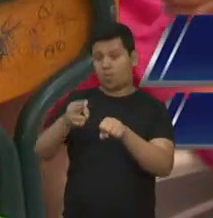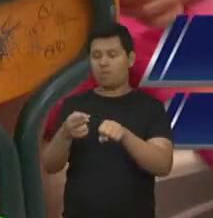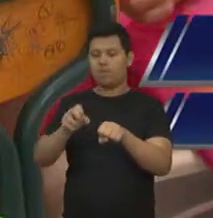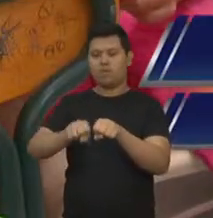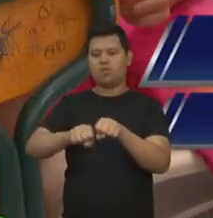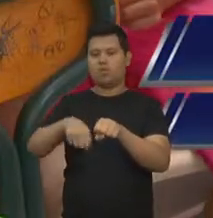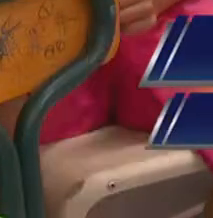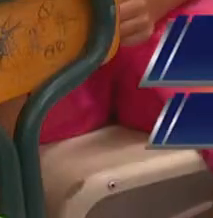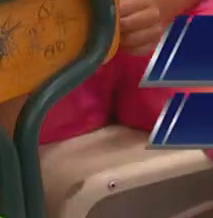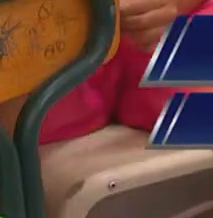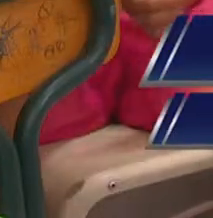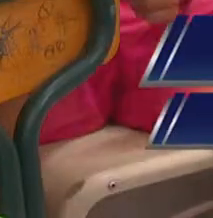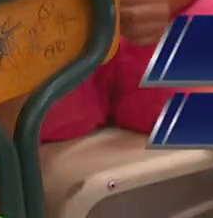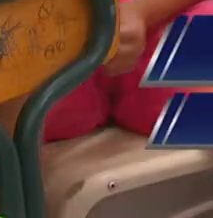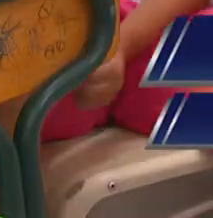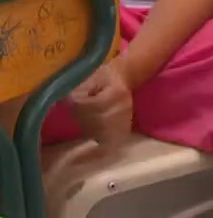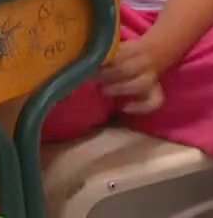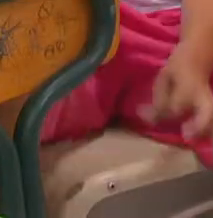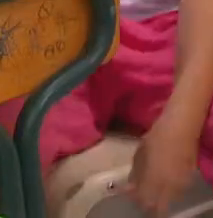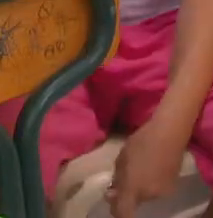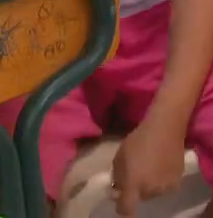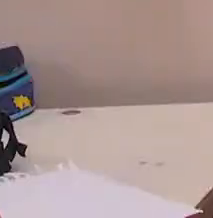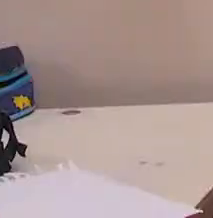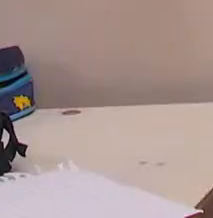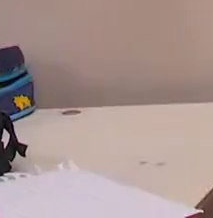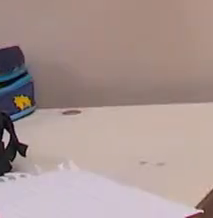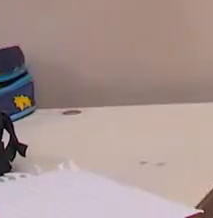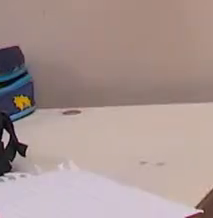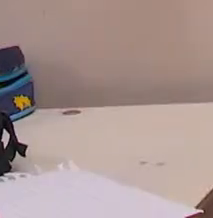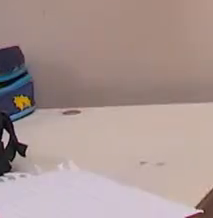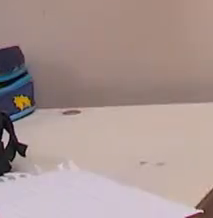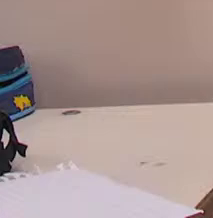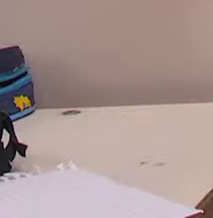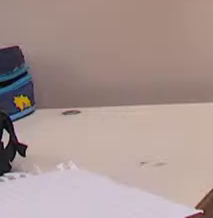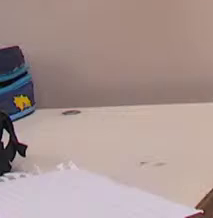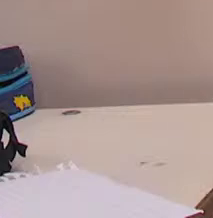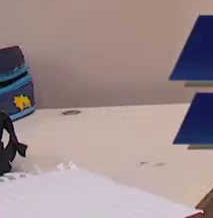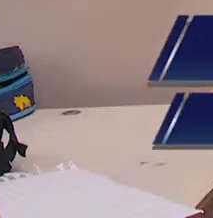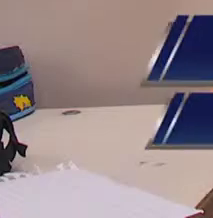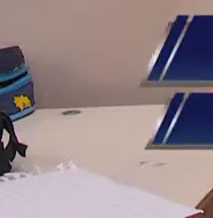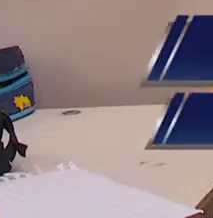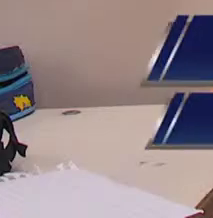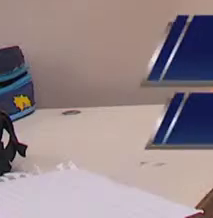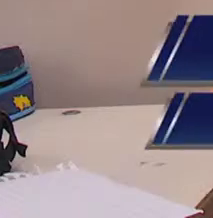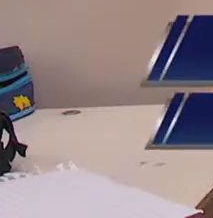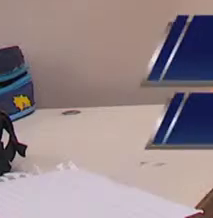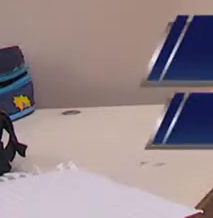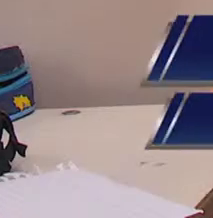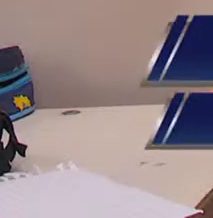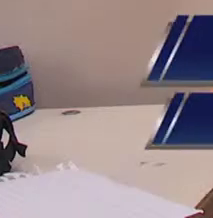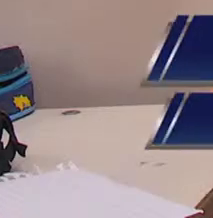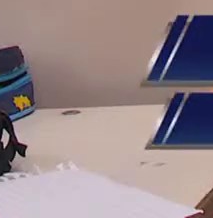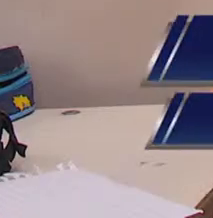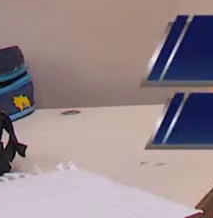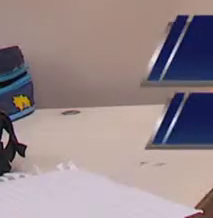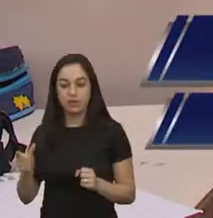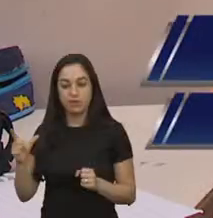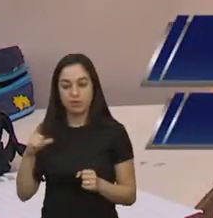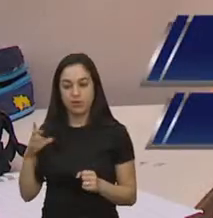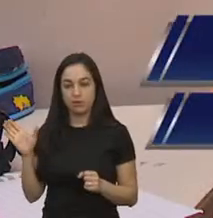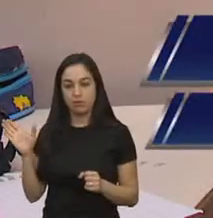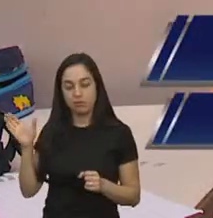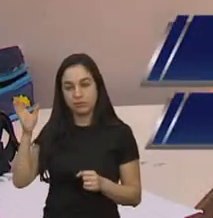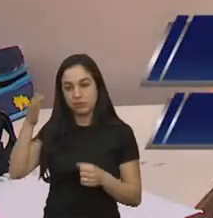bicicleta. Sempre tem que andar de capacete, né? Que se a gente andar com o retrovisor aberto